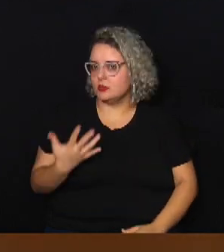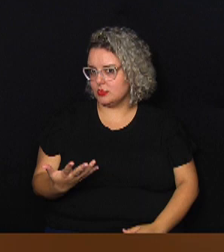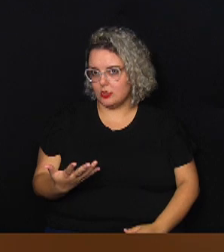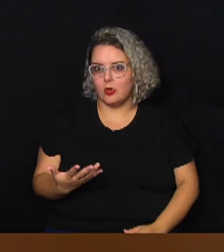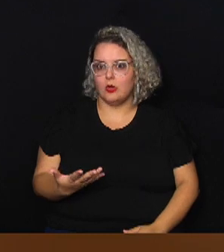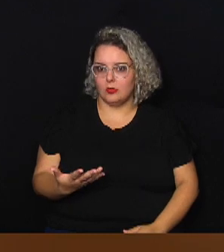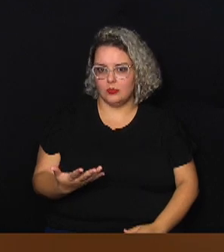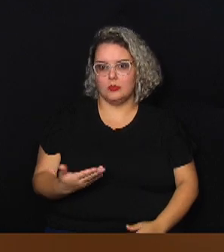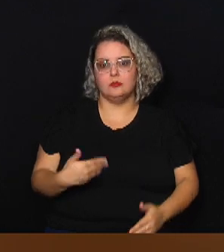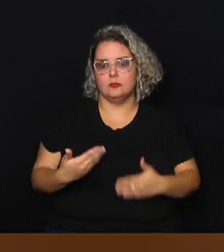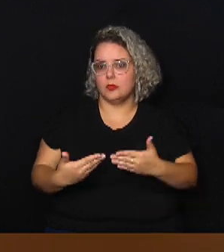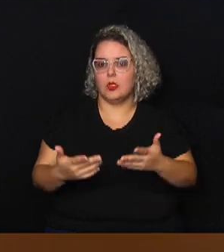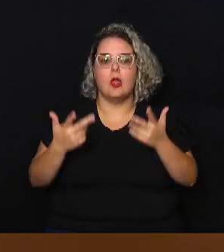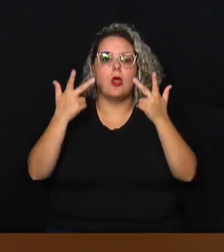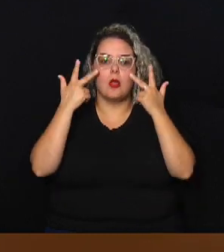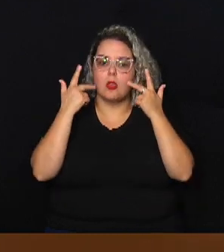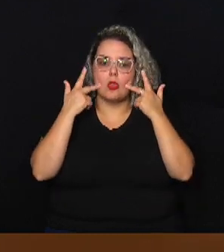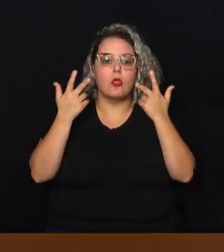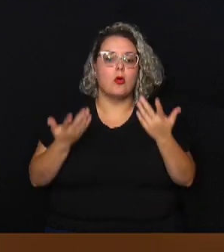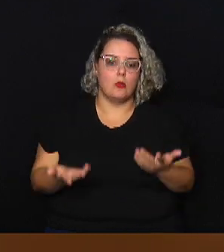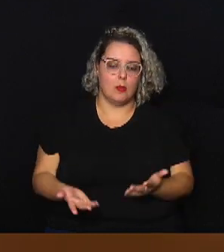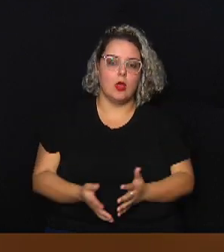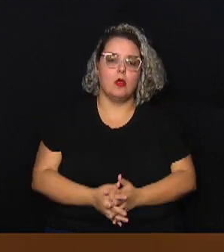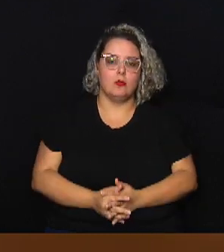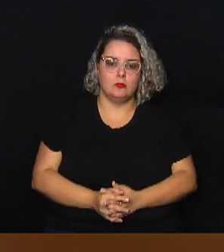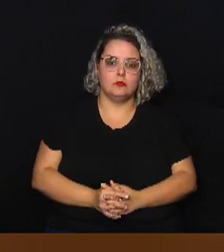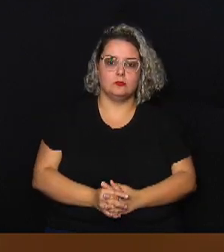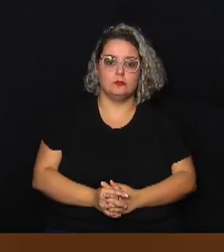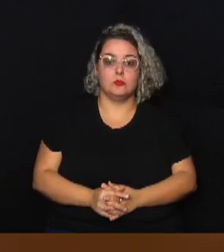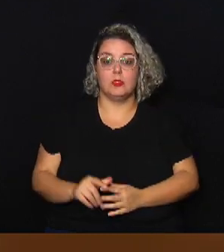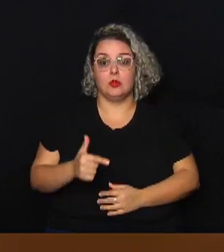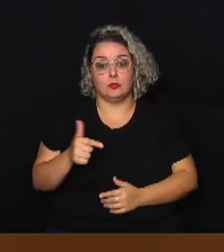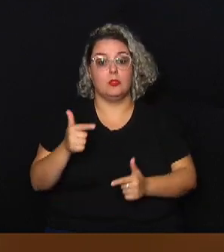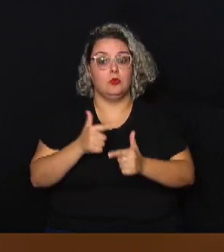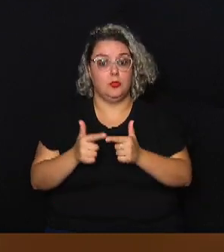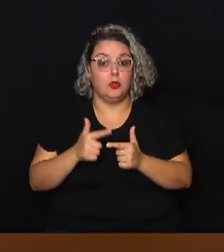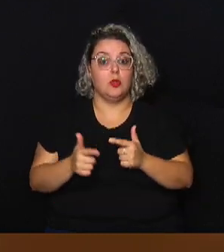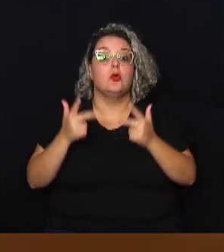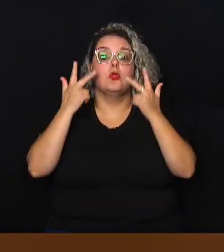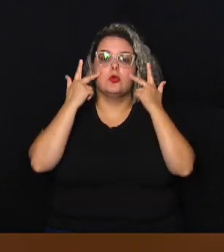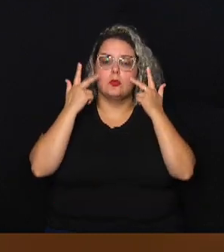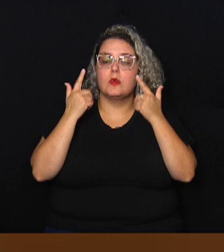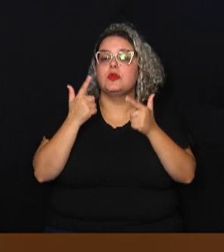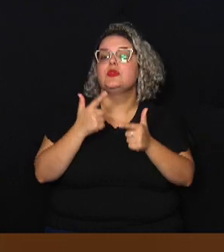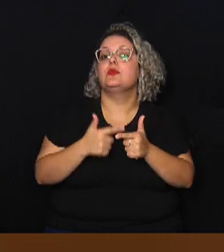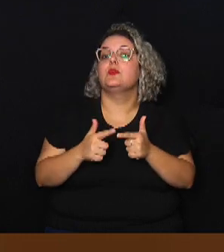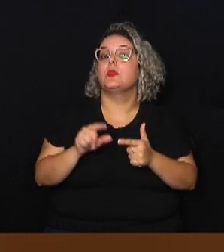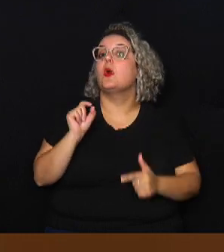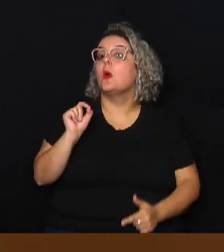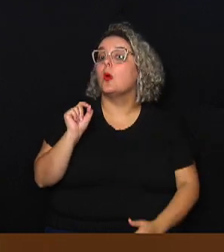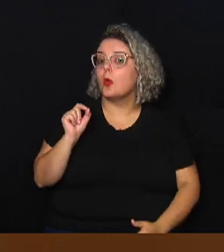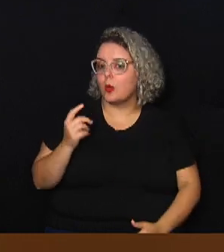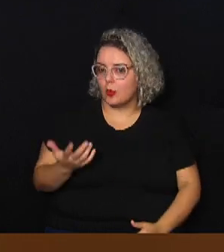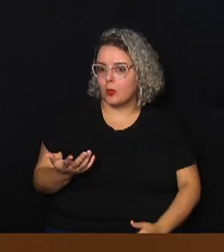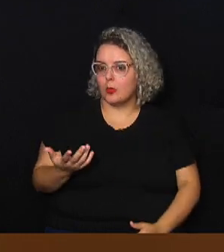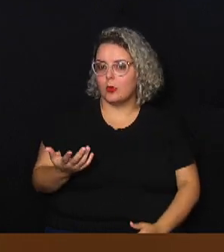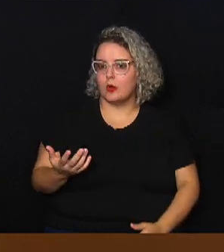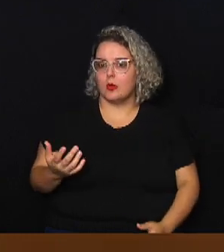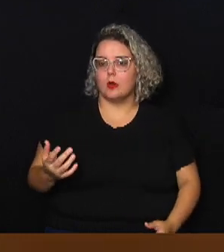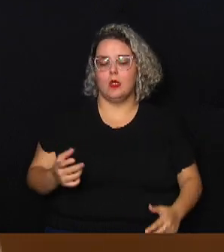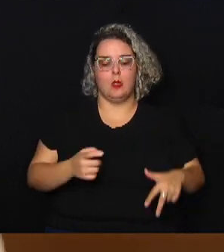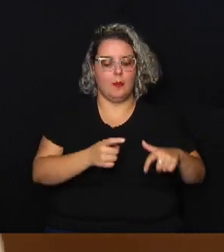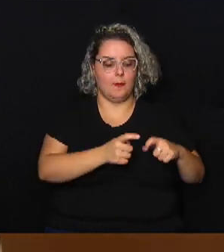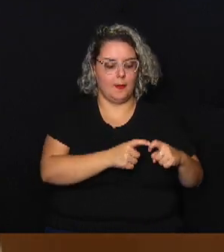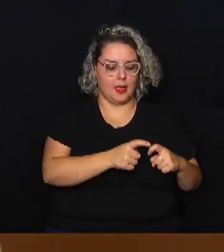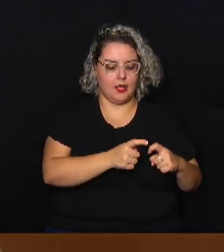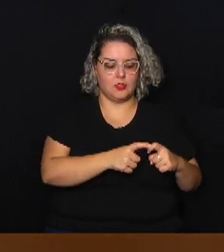que flui tranquilamente, sem nenhum estresse. Geralmente dá problema quando esse elo entre médico